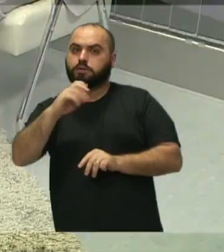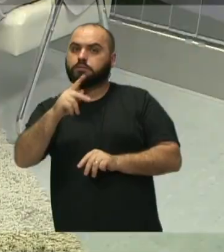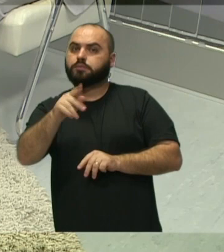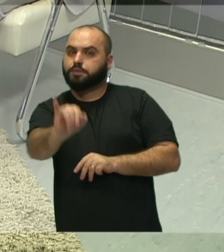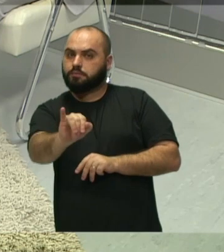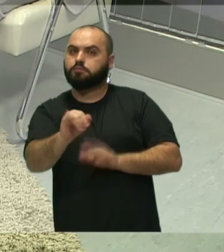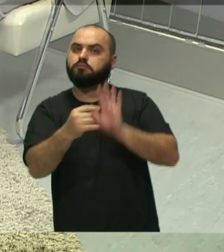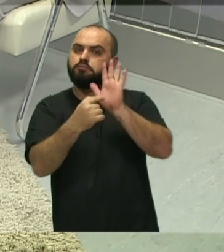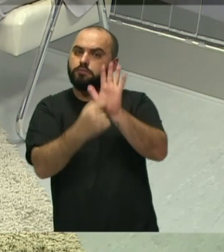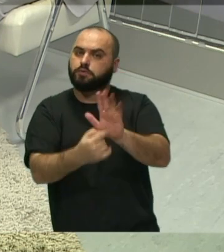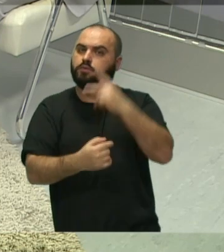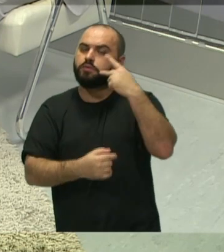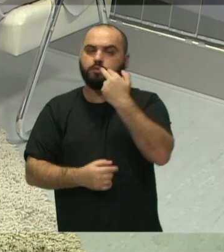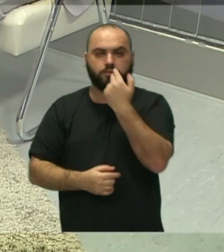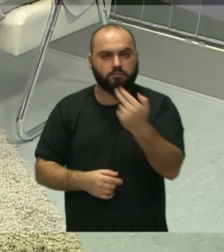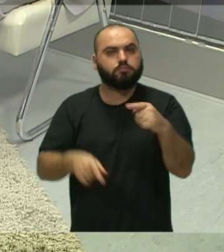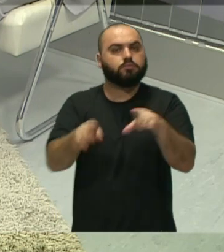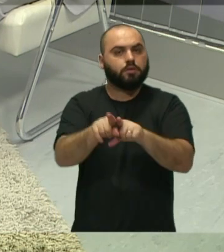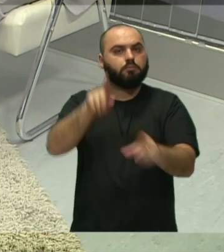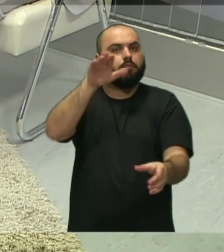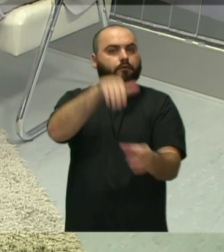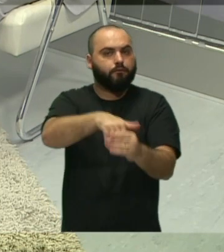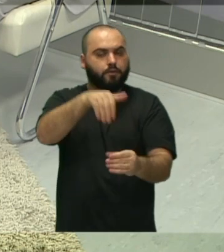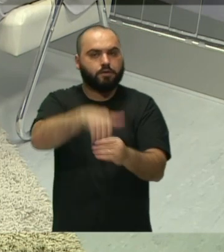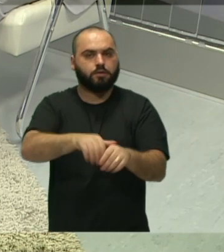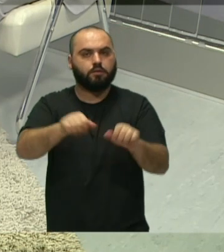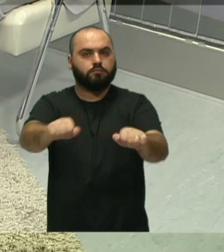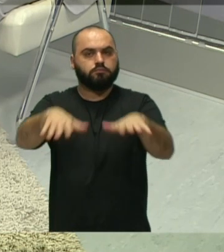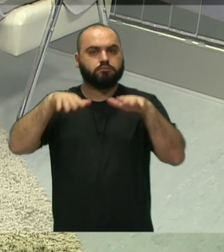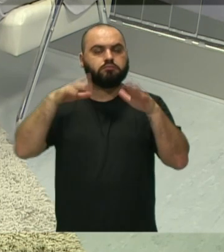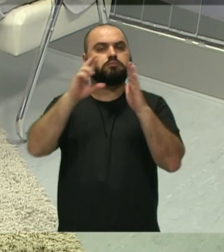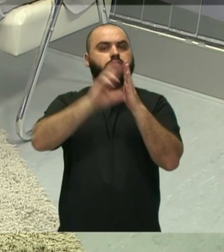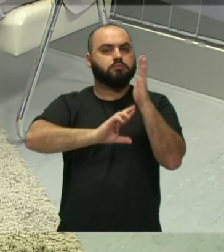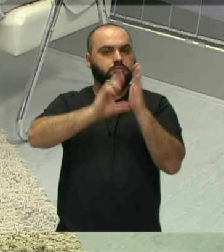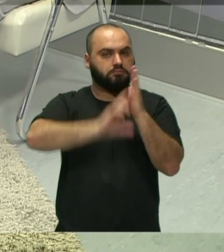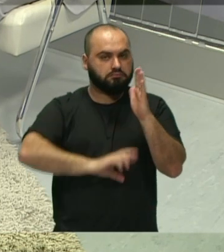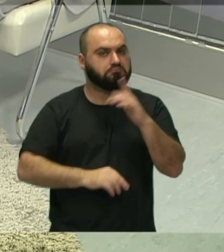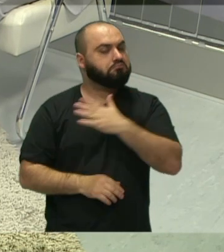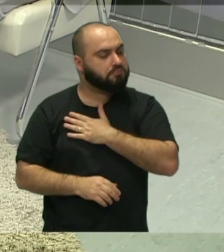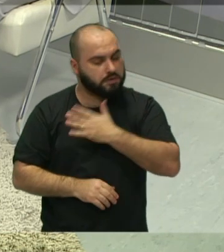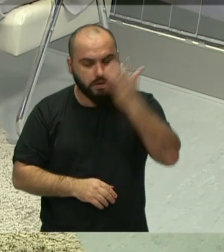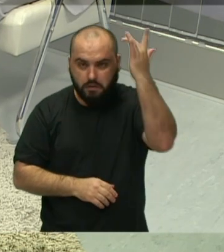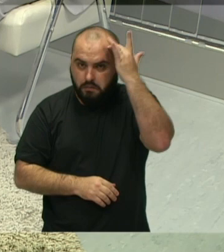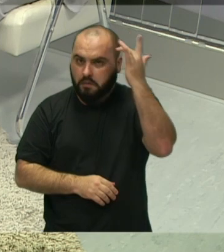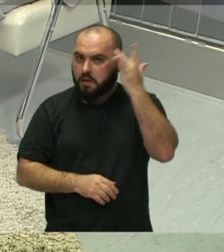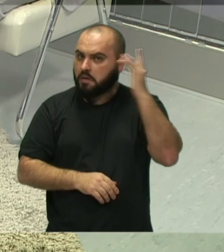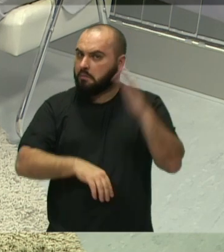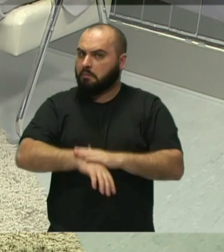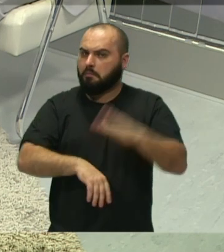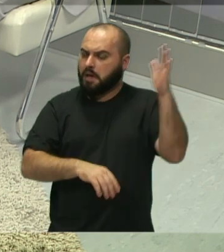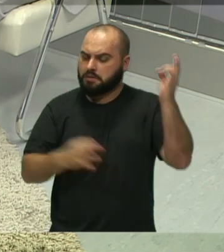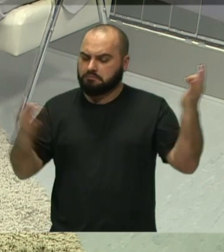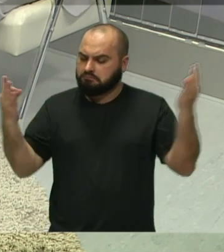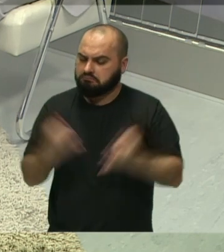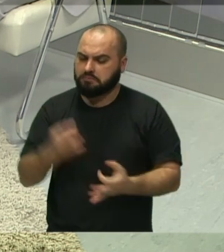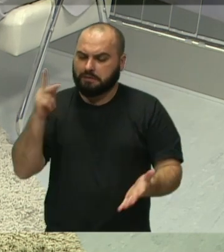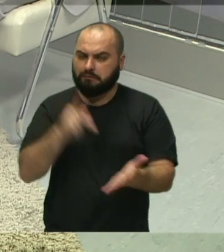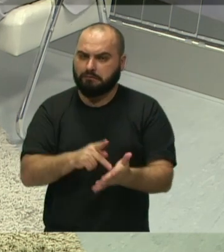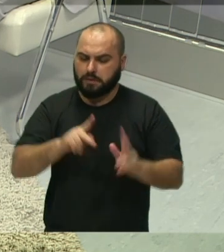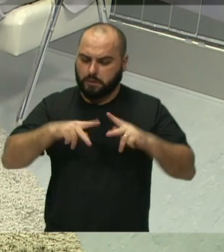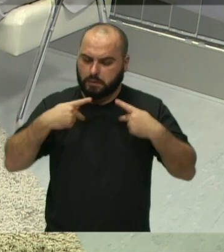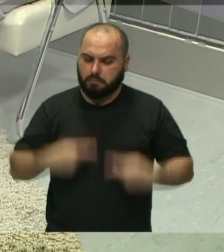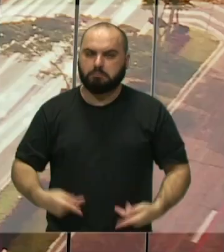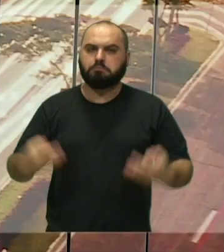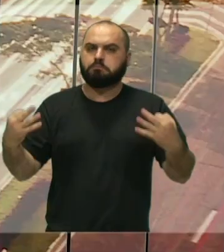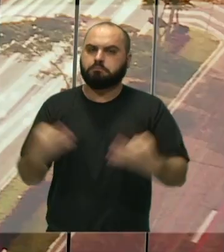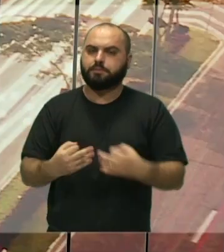até posteriormente na votação em plenário deste relatório, que eu espero que seja o mais exato, verdadeiro e honesto